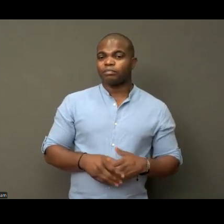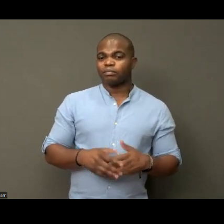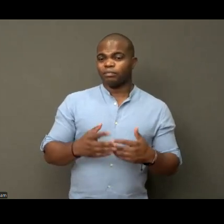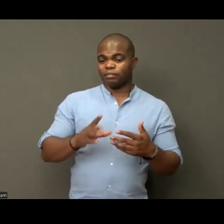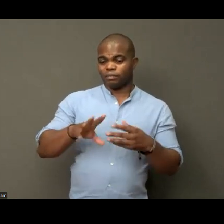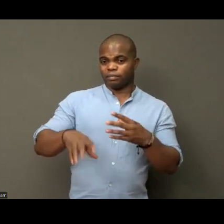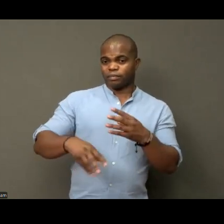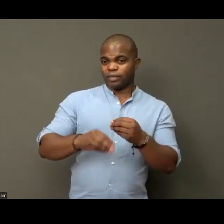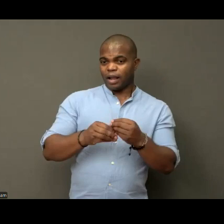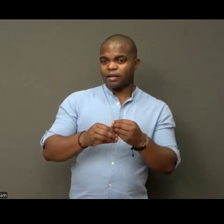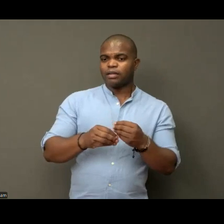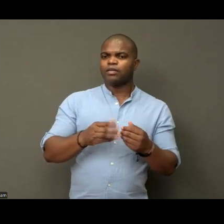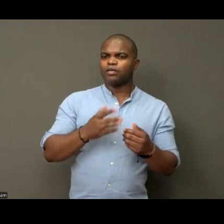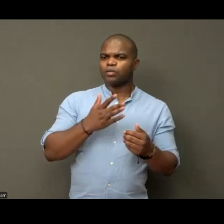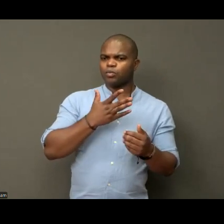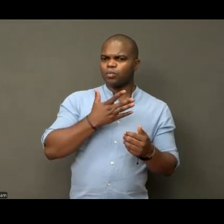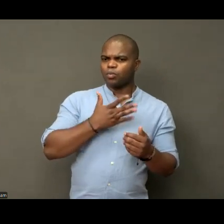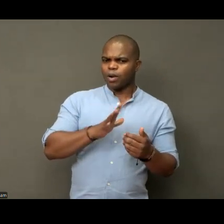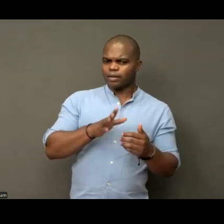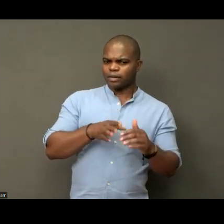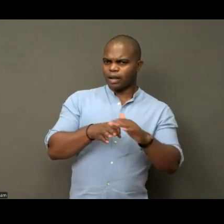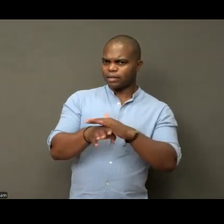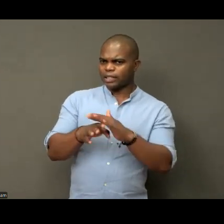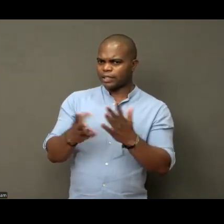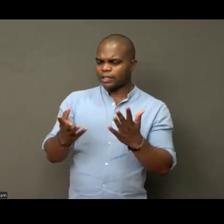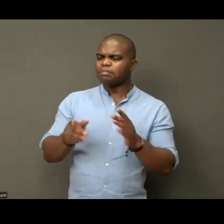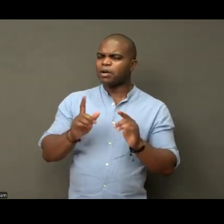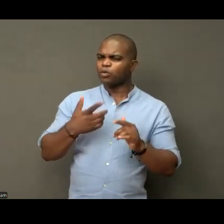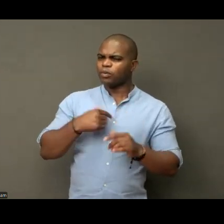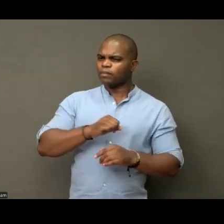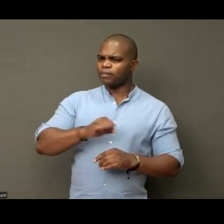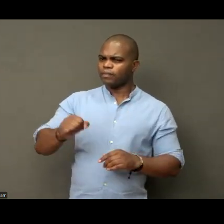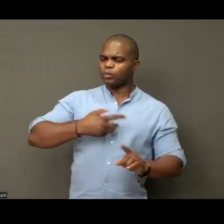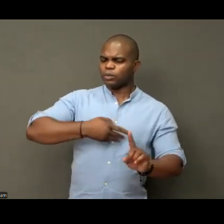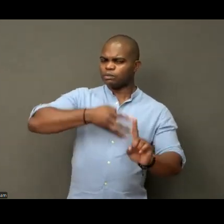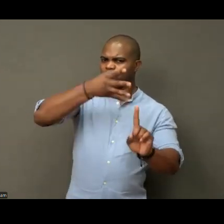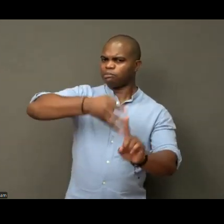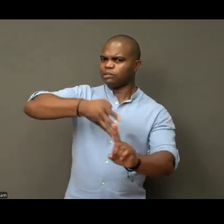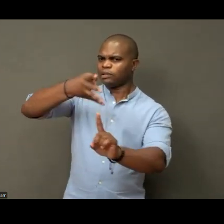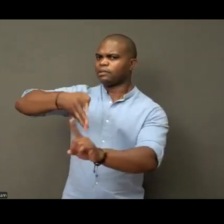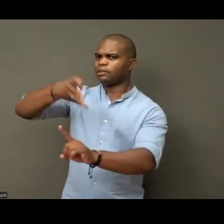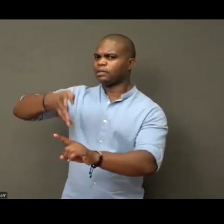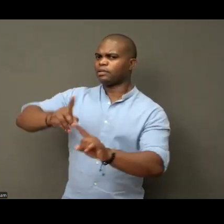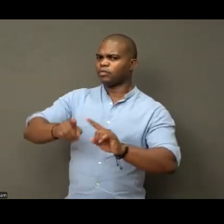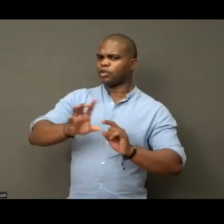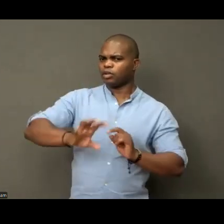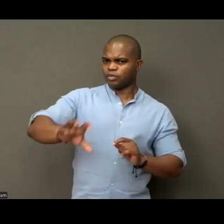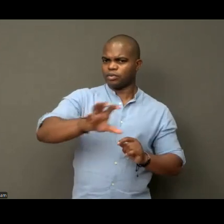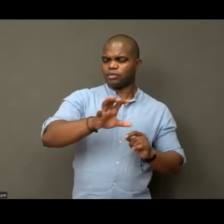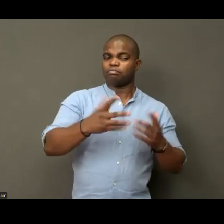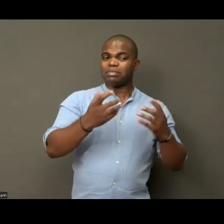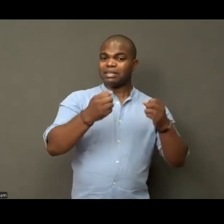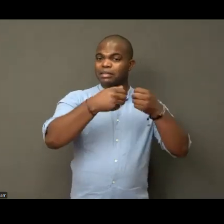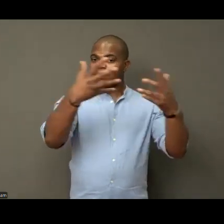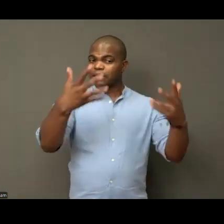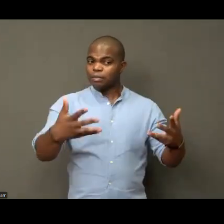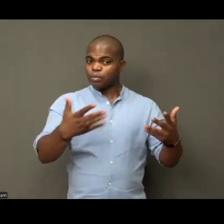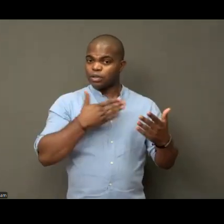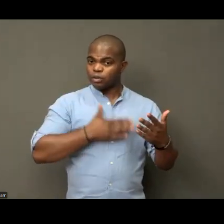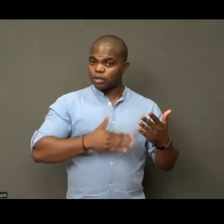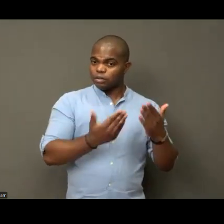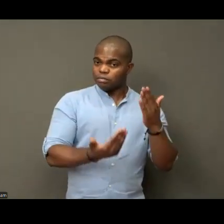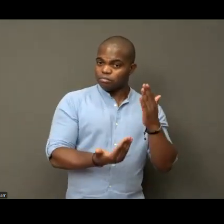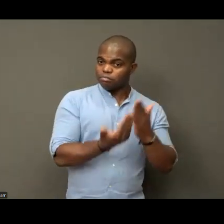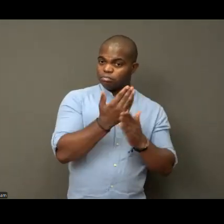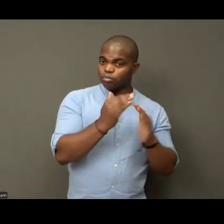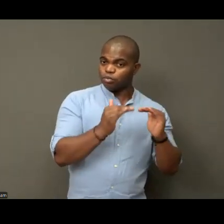redes existentes de laboratório, é a chave para conseguirmos um sucesso na vigilância integrada. Eu acredito que a